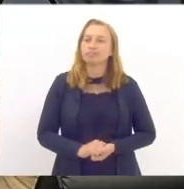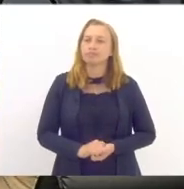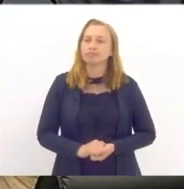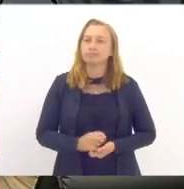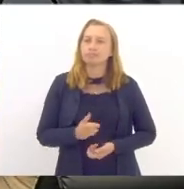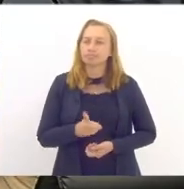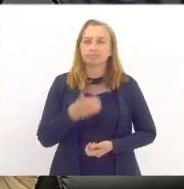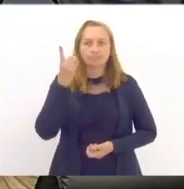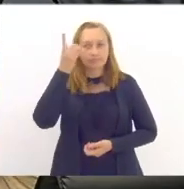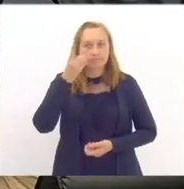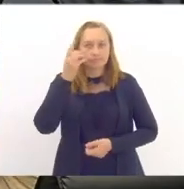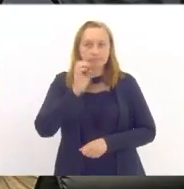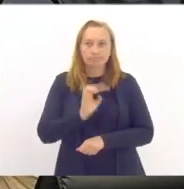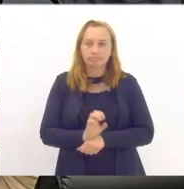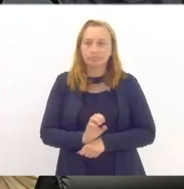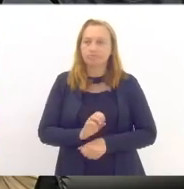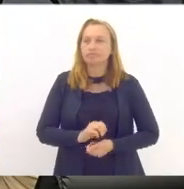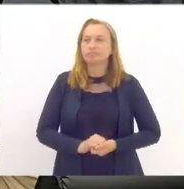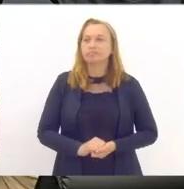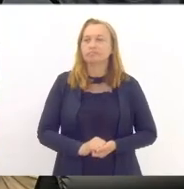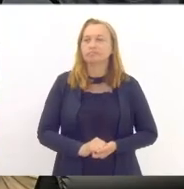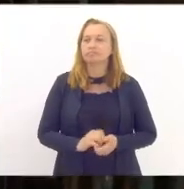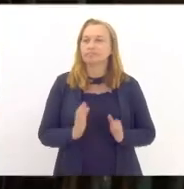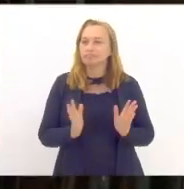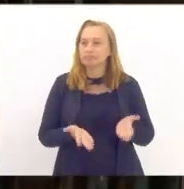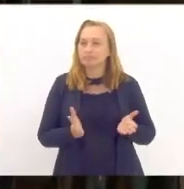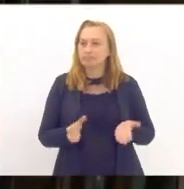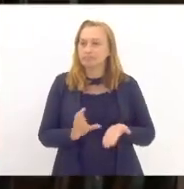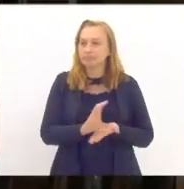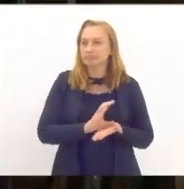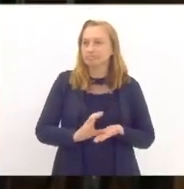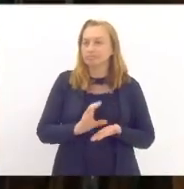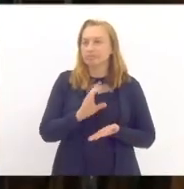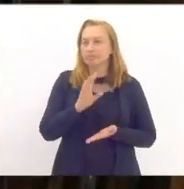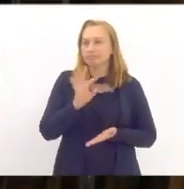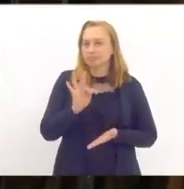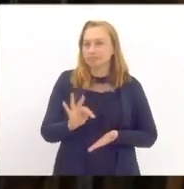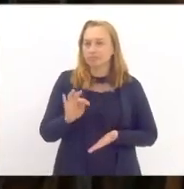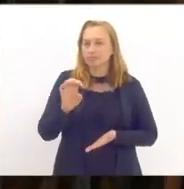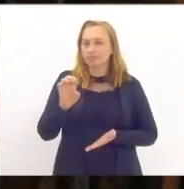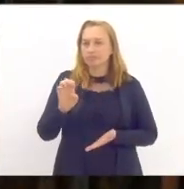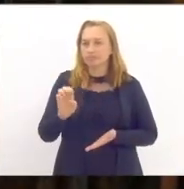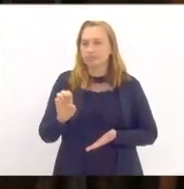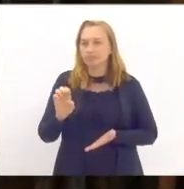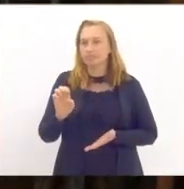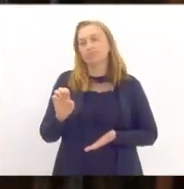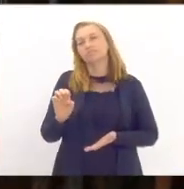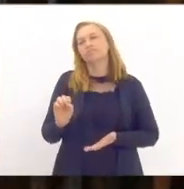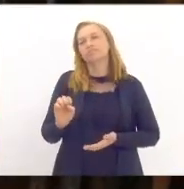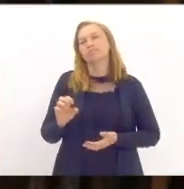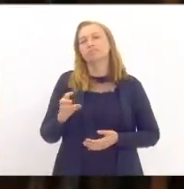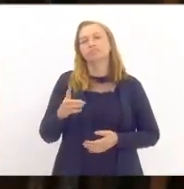sempre deputado estadual e agora conselheiro do TCE, Márcio Pacheco.